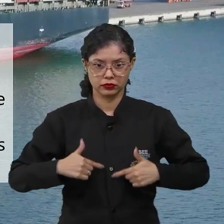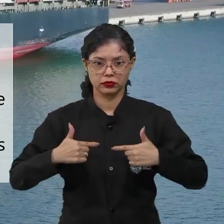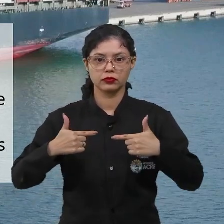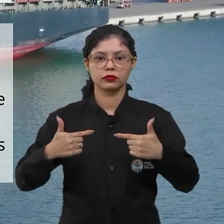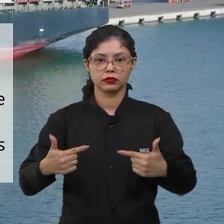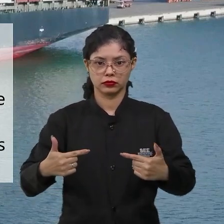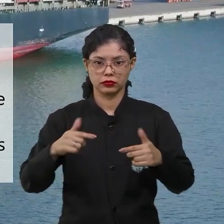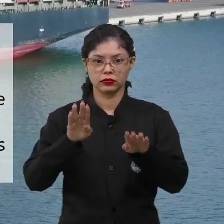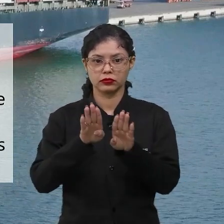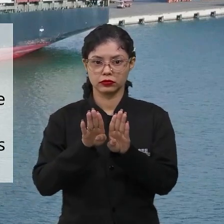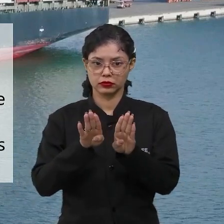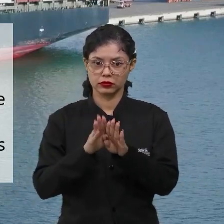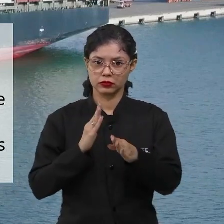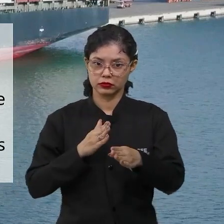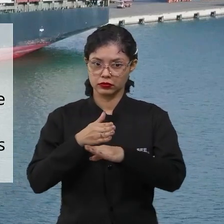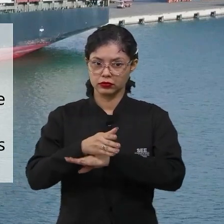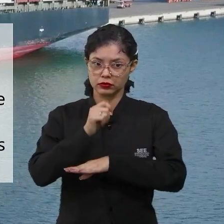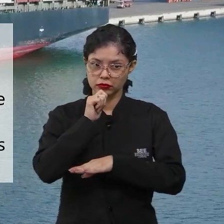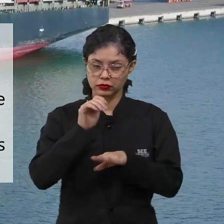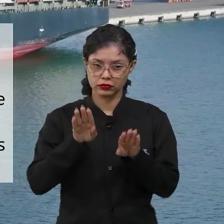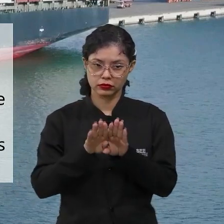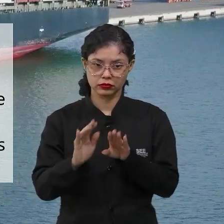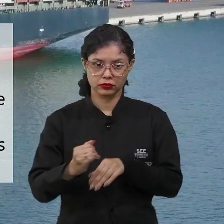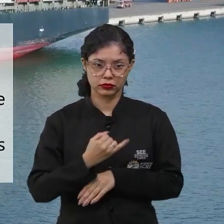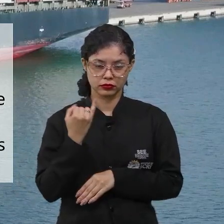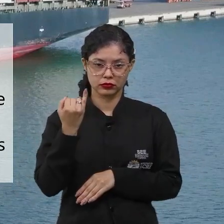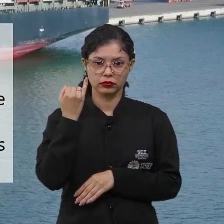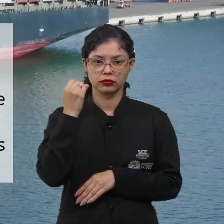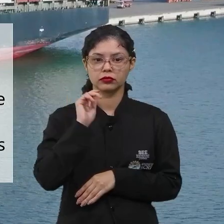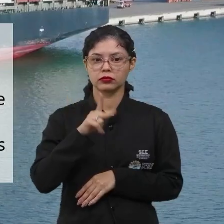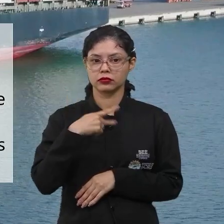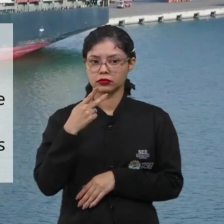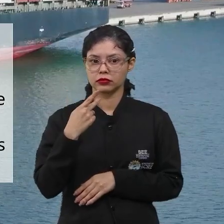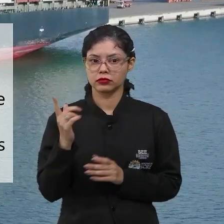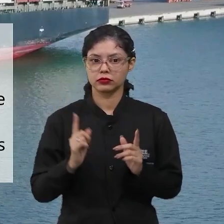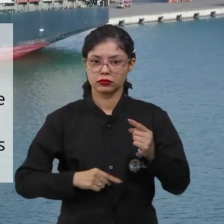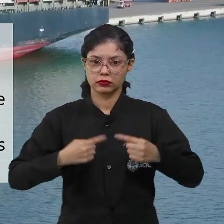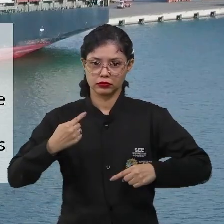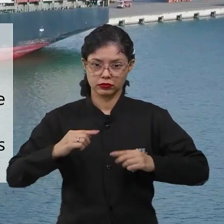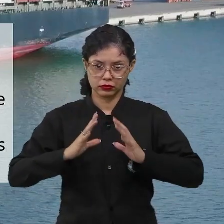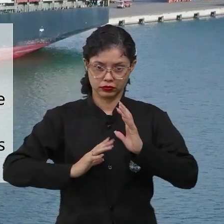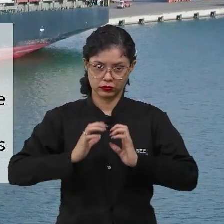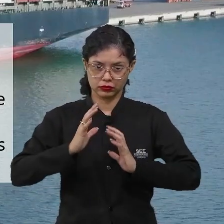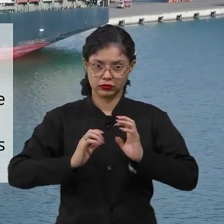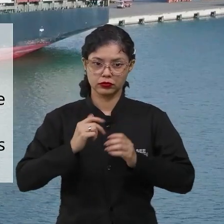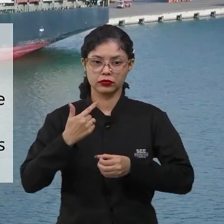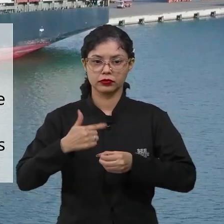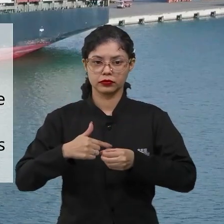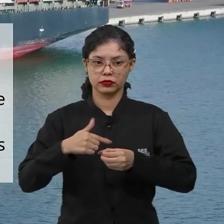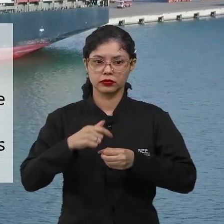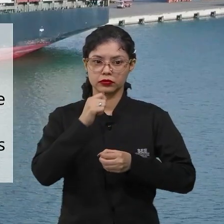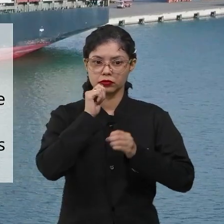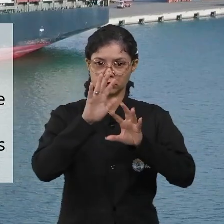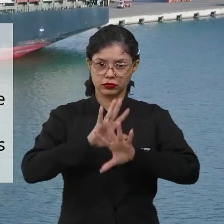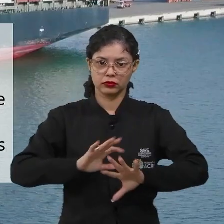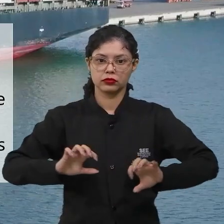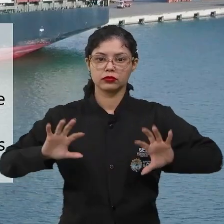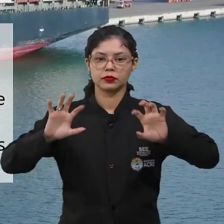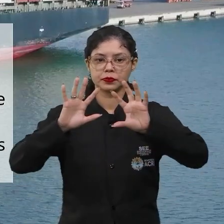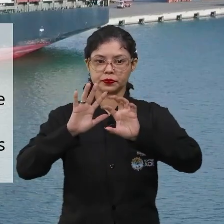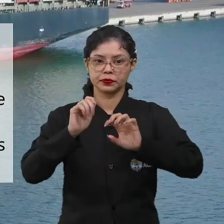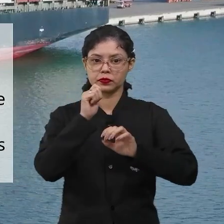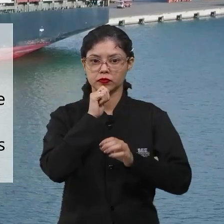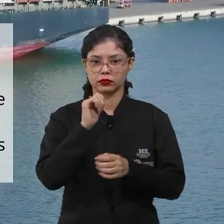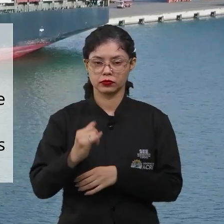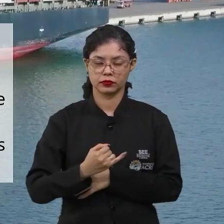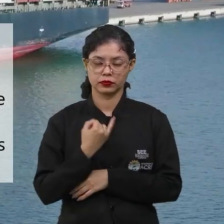e também de intervenções hoje no mundo, são as principais, né? Quando falamos de conflitos, o petróleo e o gás, eles seguem aí como